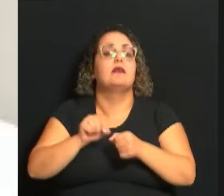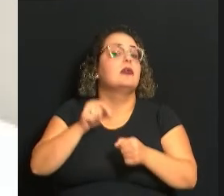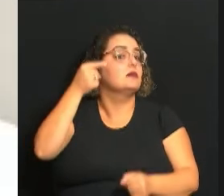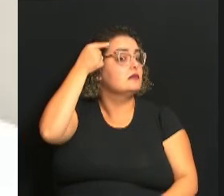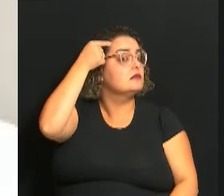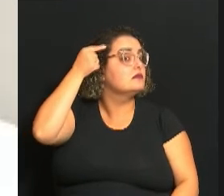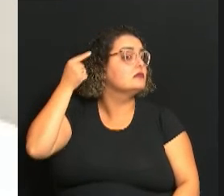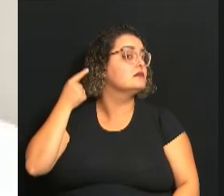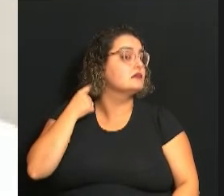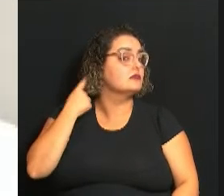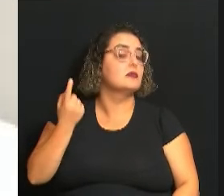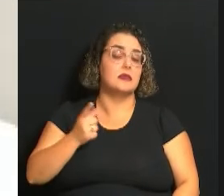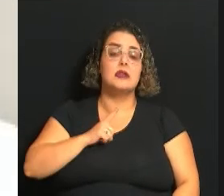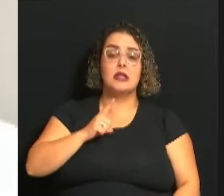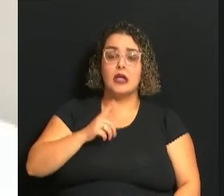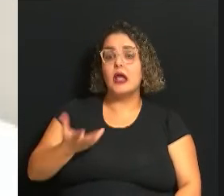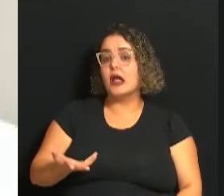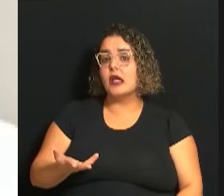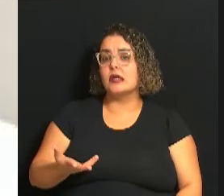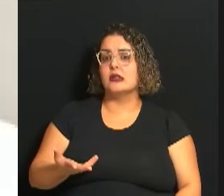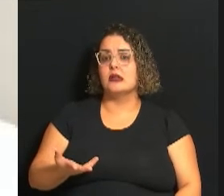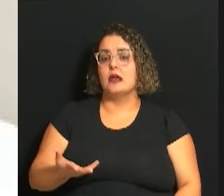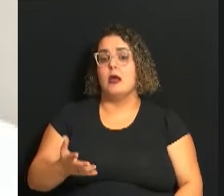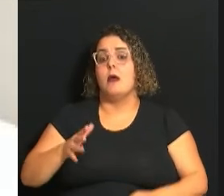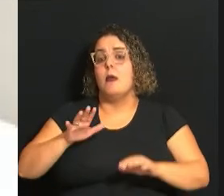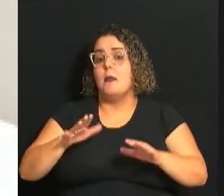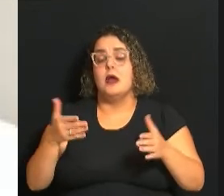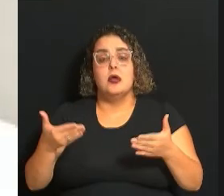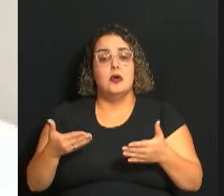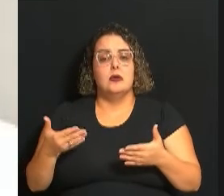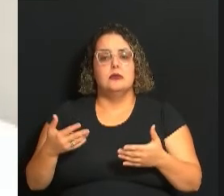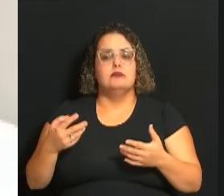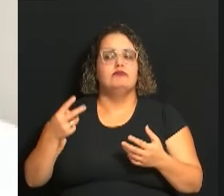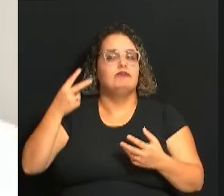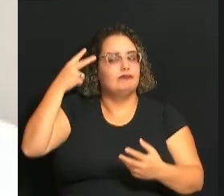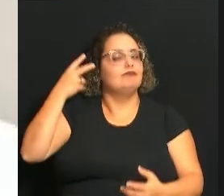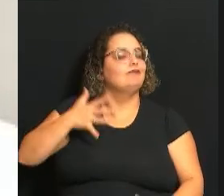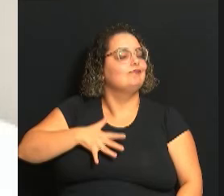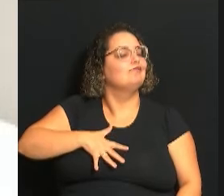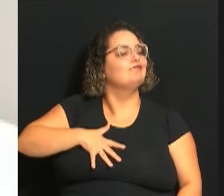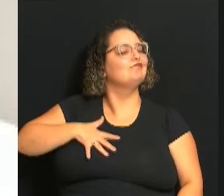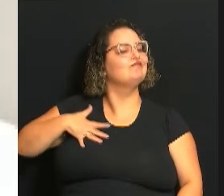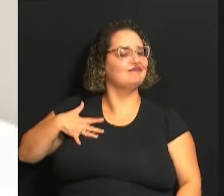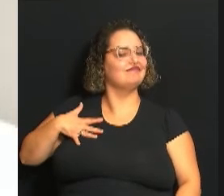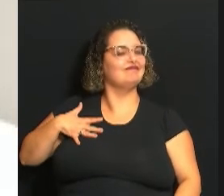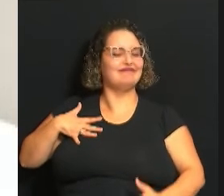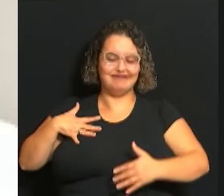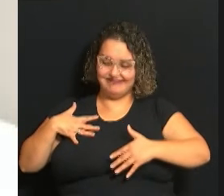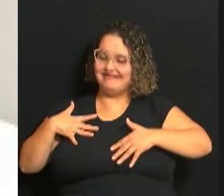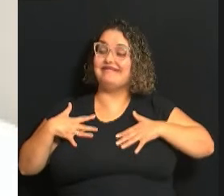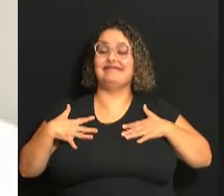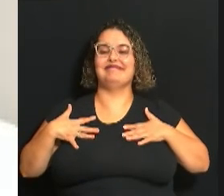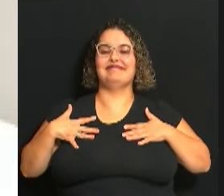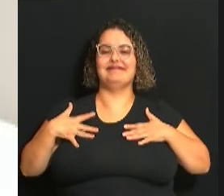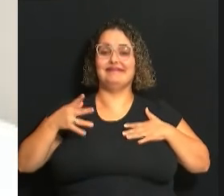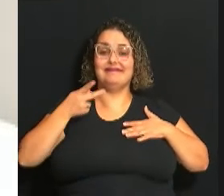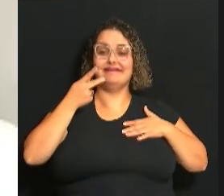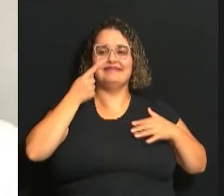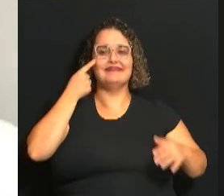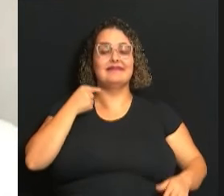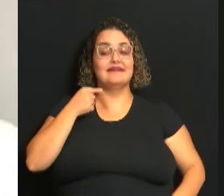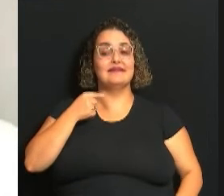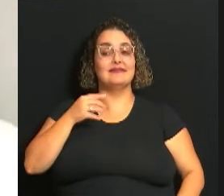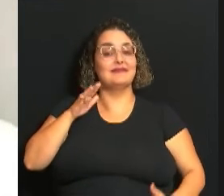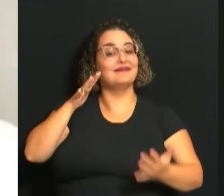minha cabeça por conta disso tudo, mas hoje eu olho com ela com muito orgulho. Para falar bem a verdade, Viviane, dia que eu me olho no espelho, que